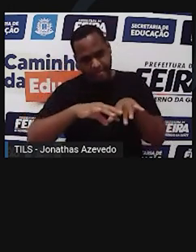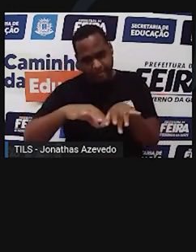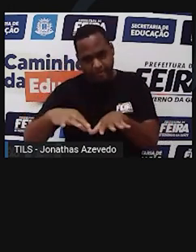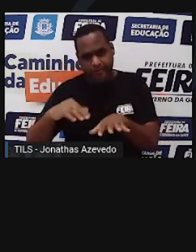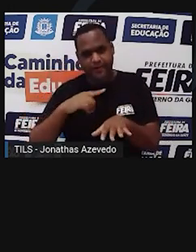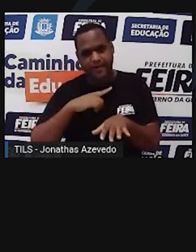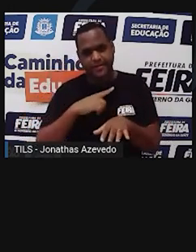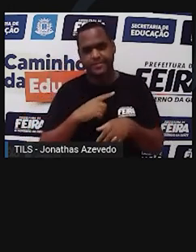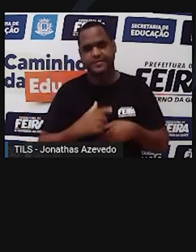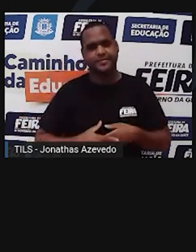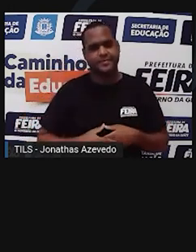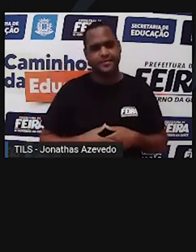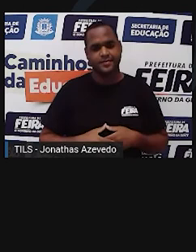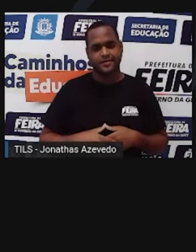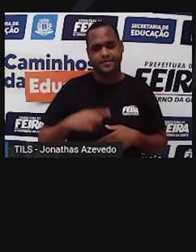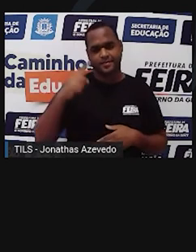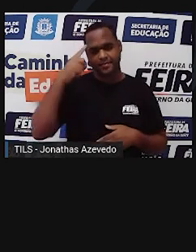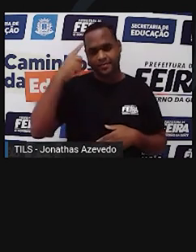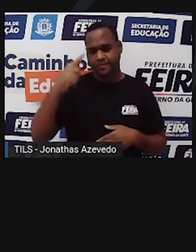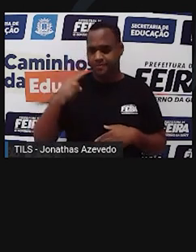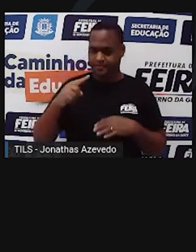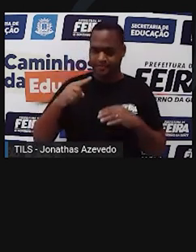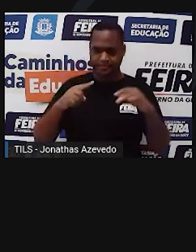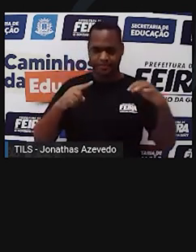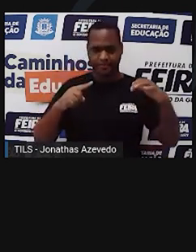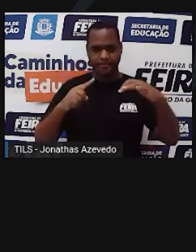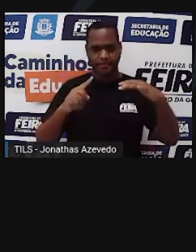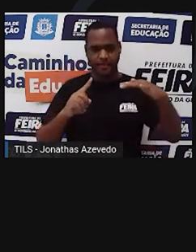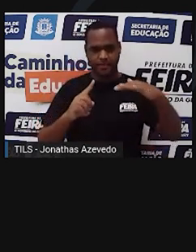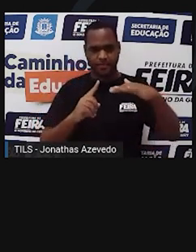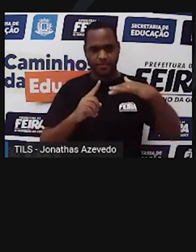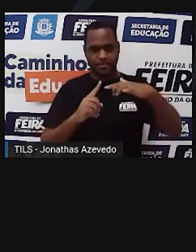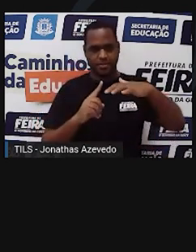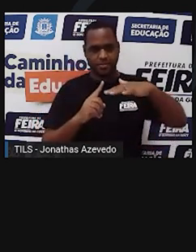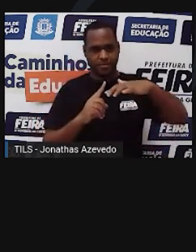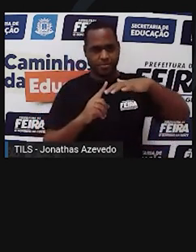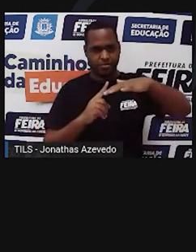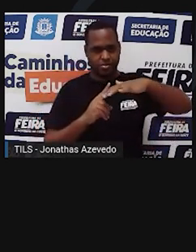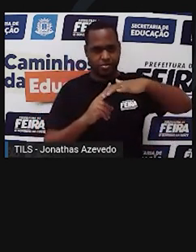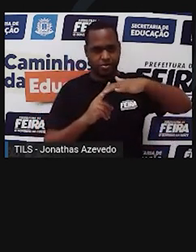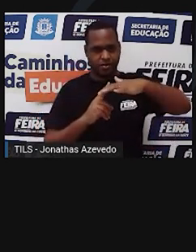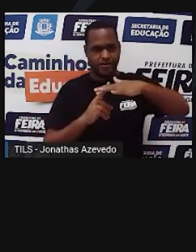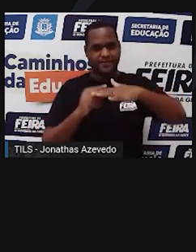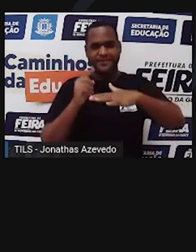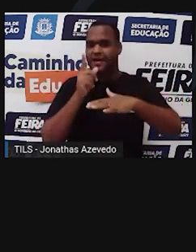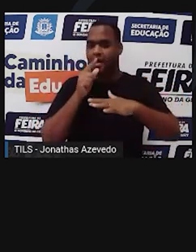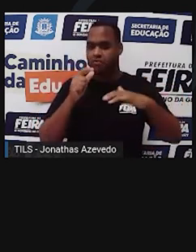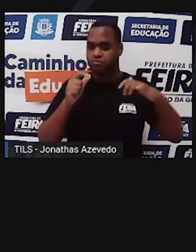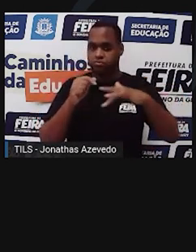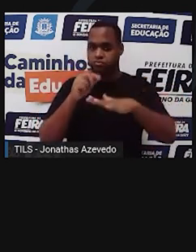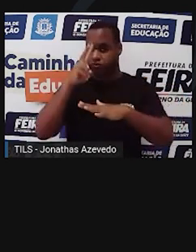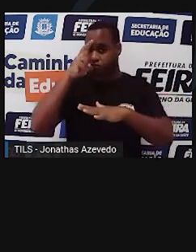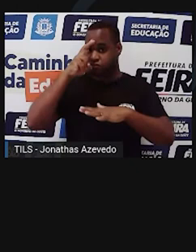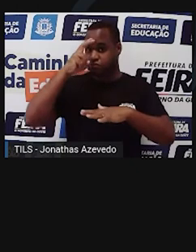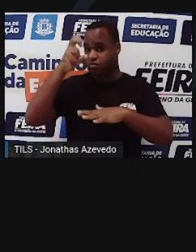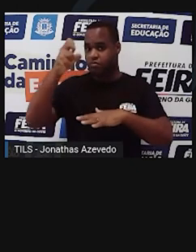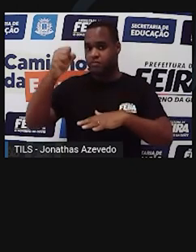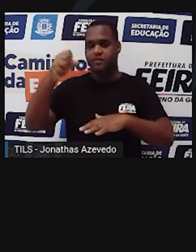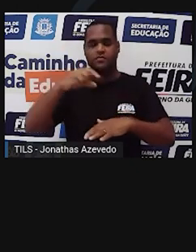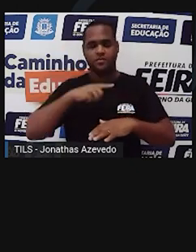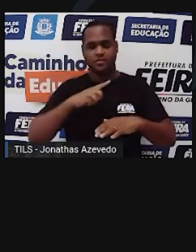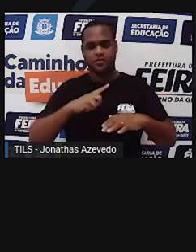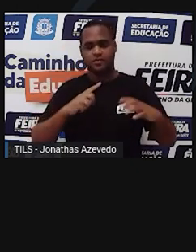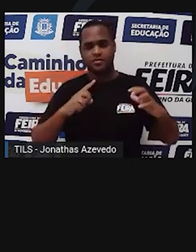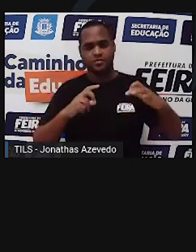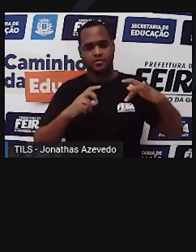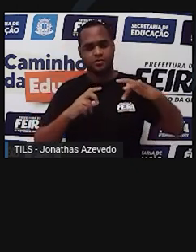é que essa barragem é aberta e aí a água, que tinha uma energia potencial, ela vai ser